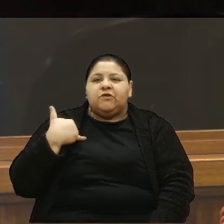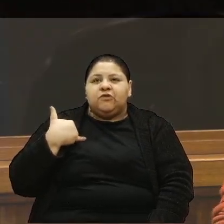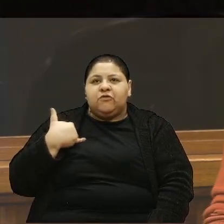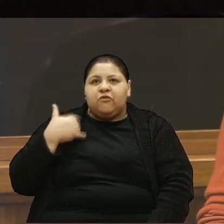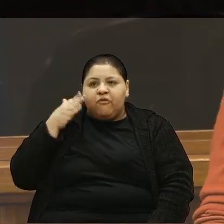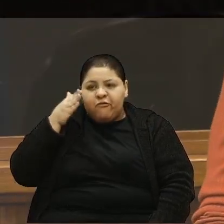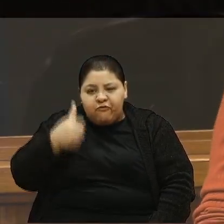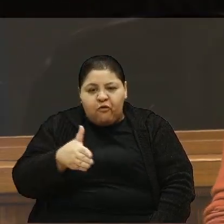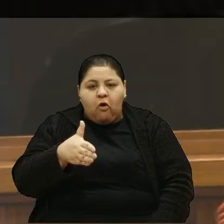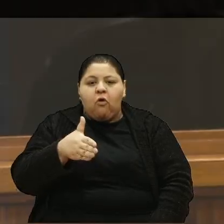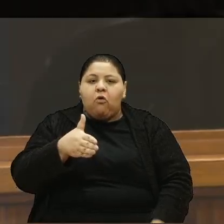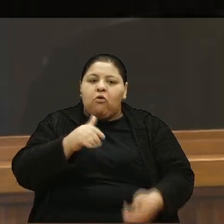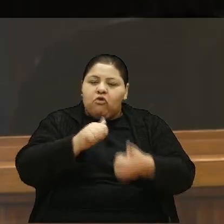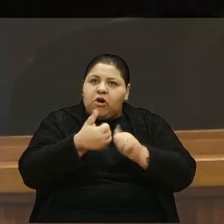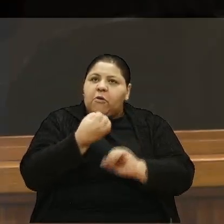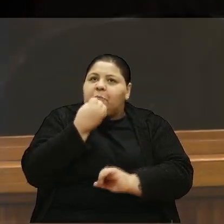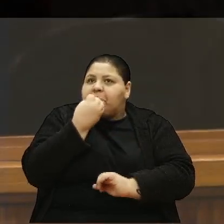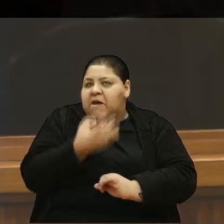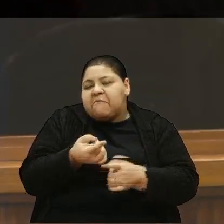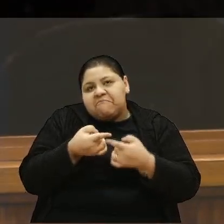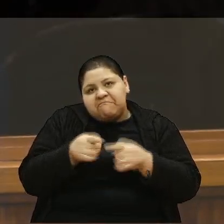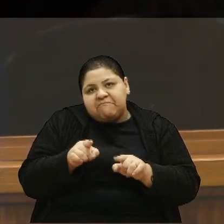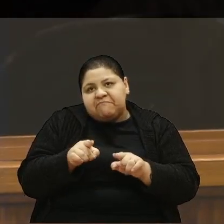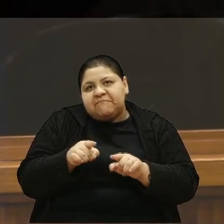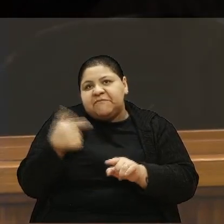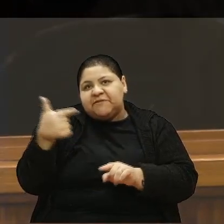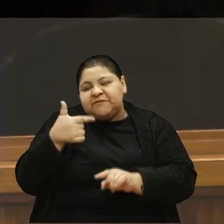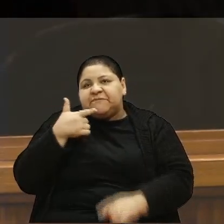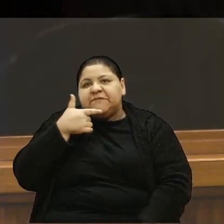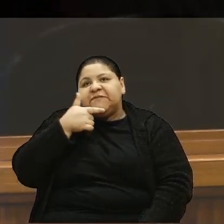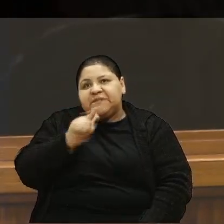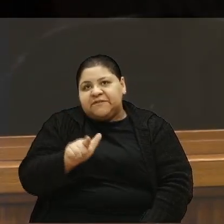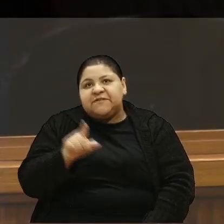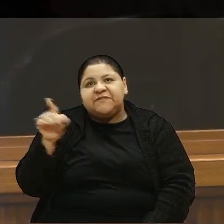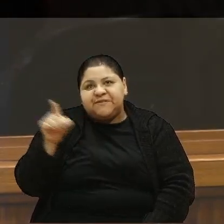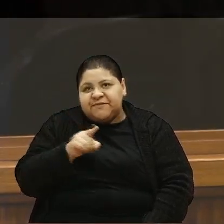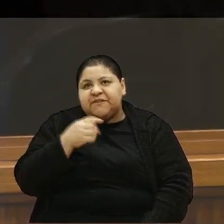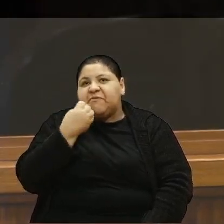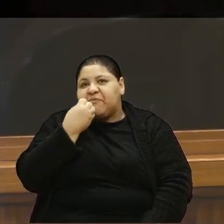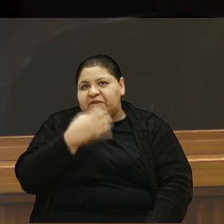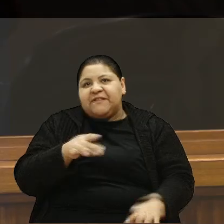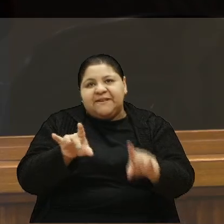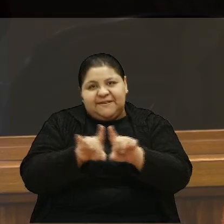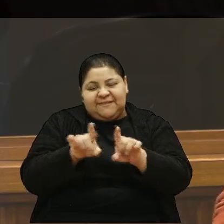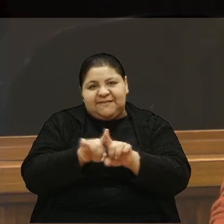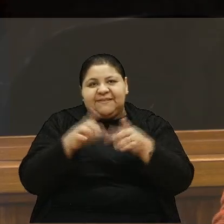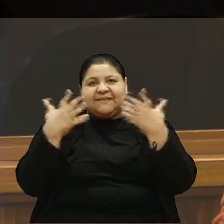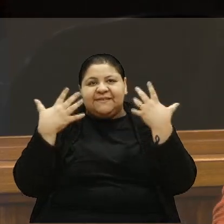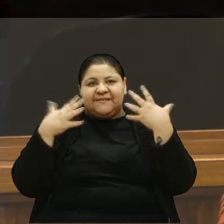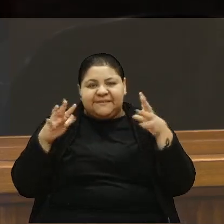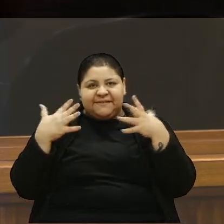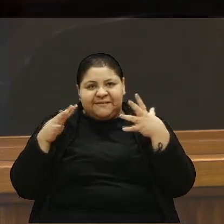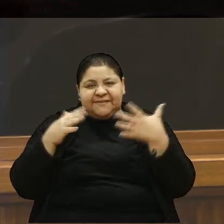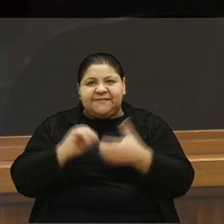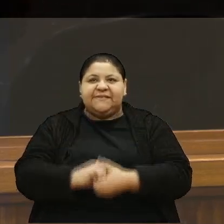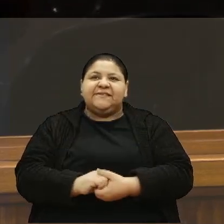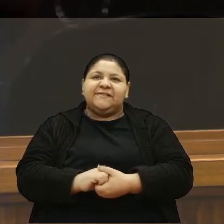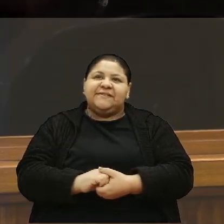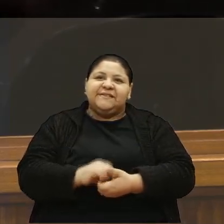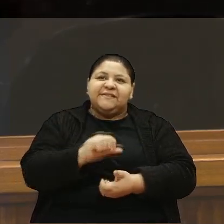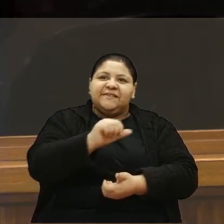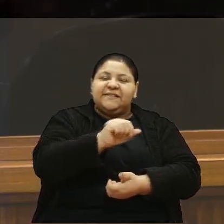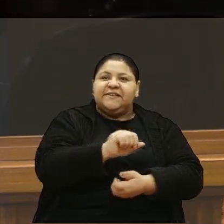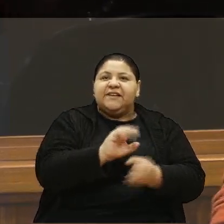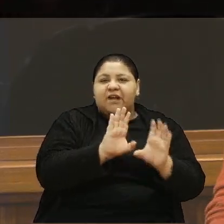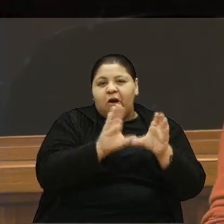jogaram muito bem, mas ficaram com o vice-campeonato, que é uma coisa muito boa também. Parabéns, então, ao Ser